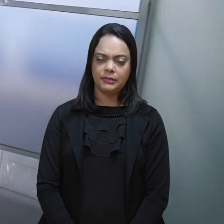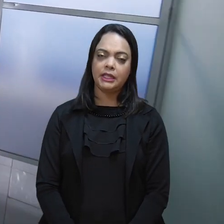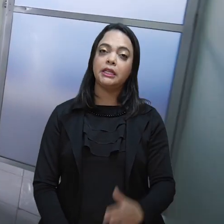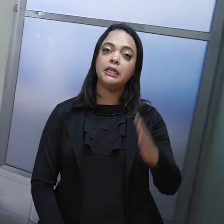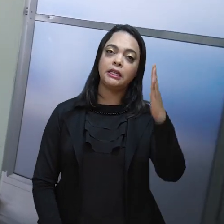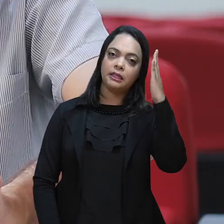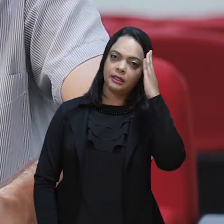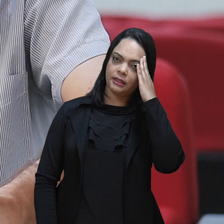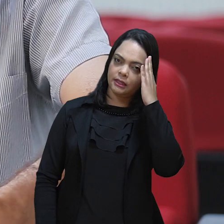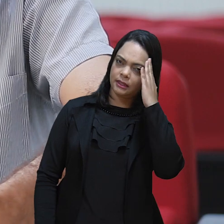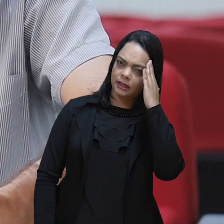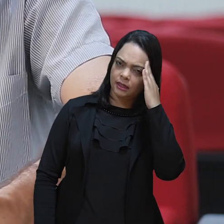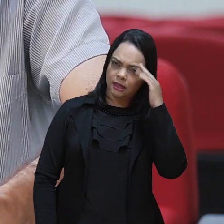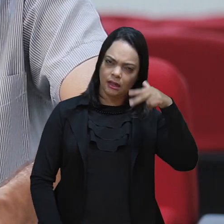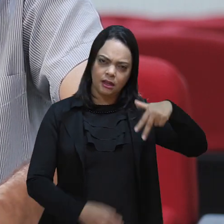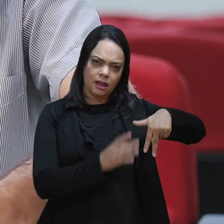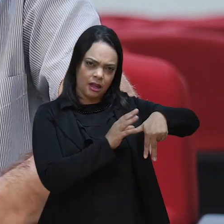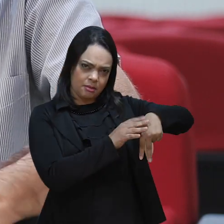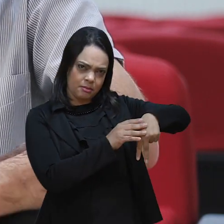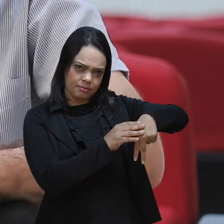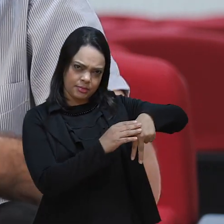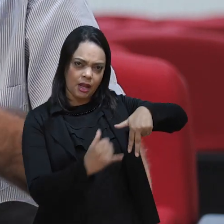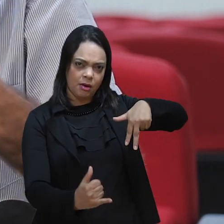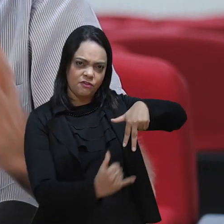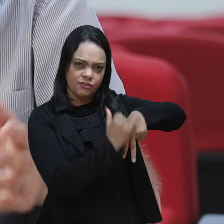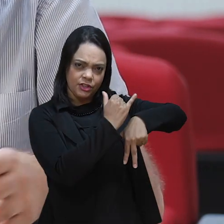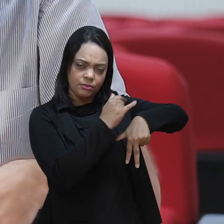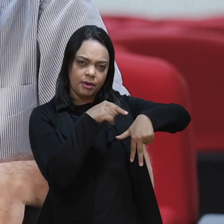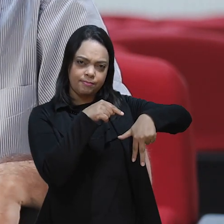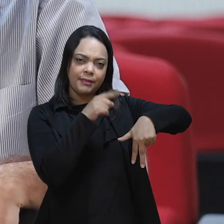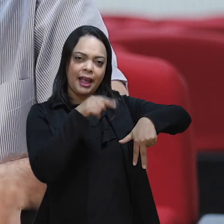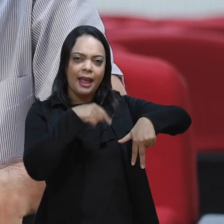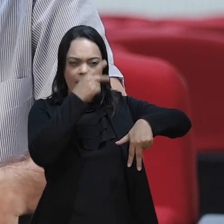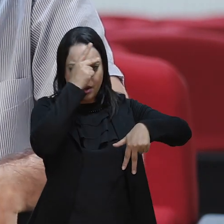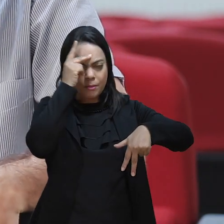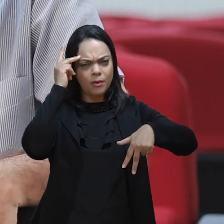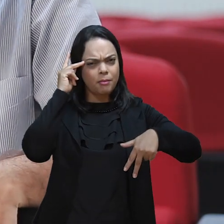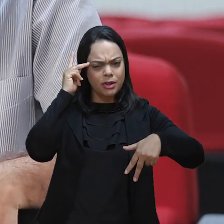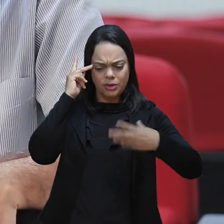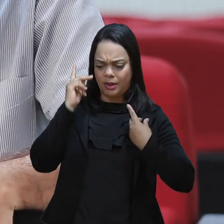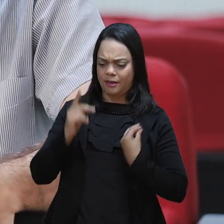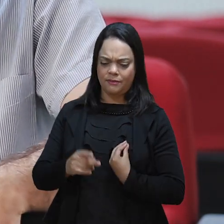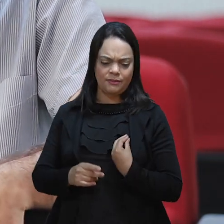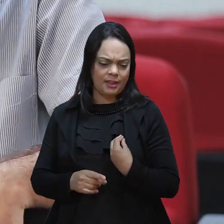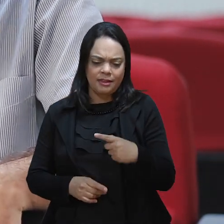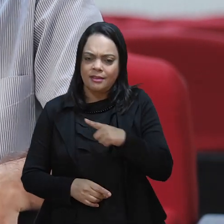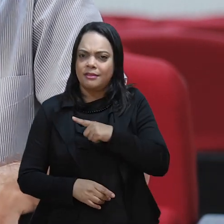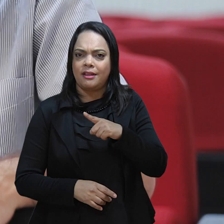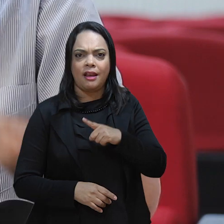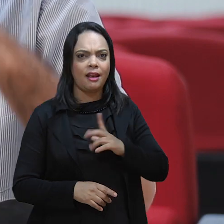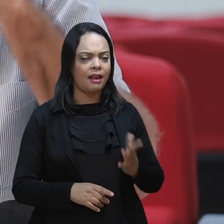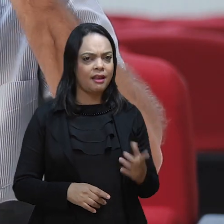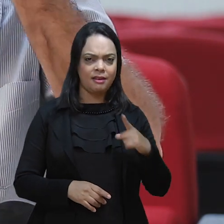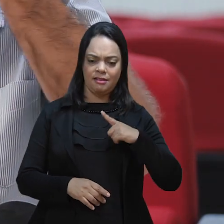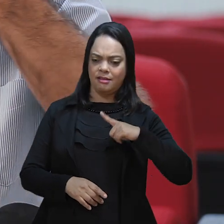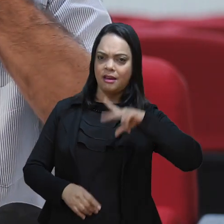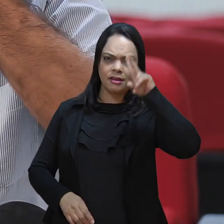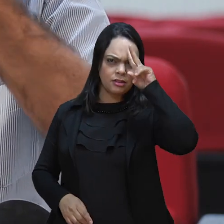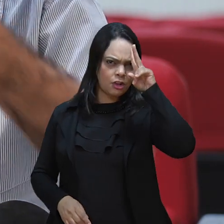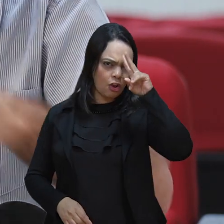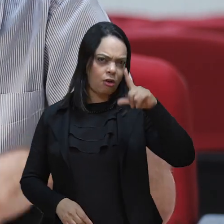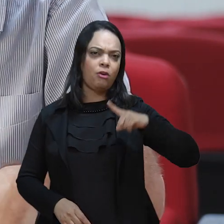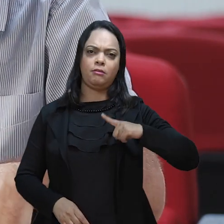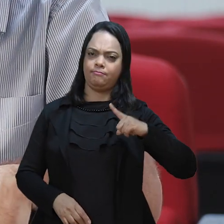Entender aquele paciente, no caso a vítima, como um ser que está localizado num território, que tem um contexto, que tem